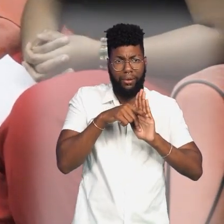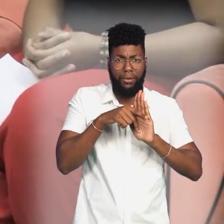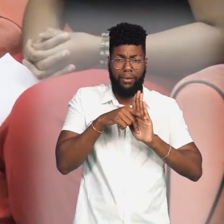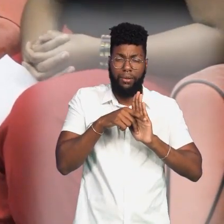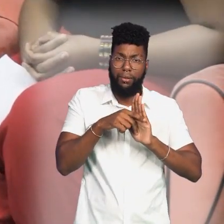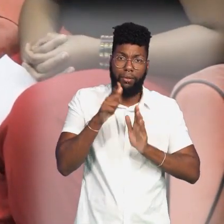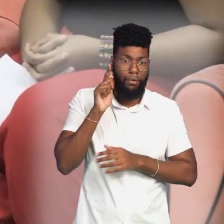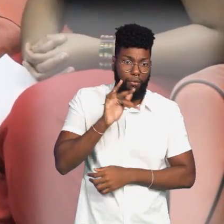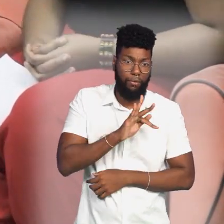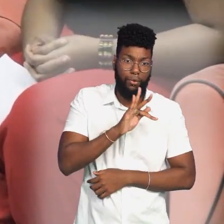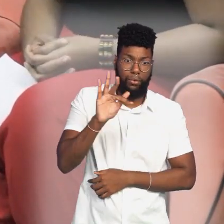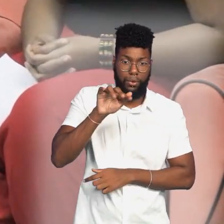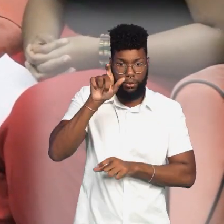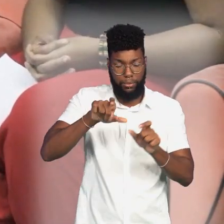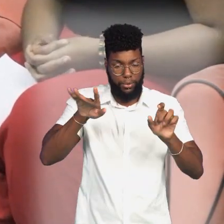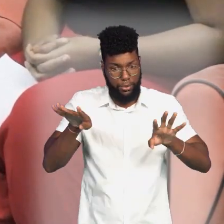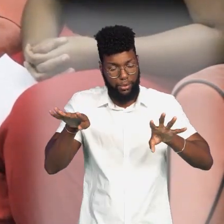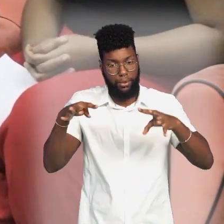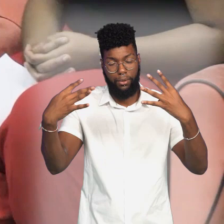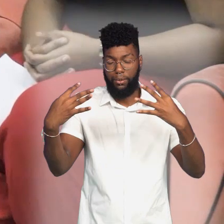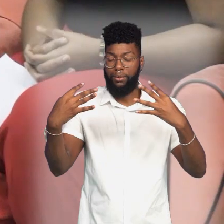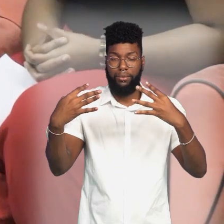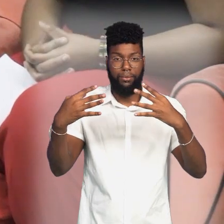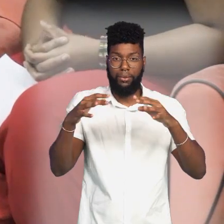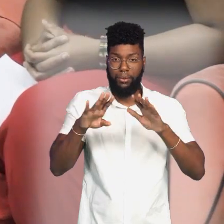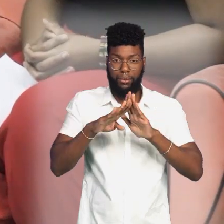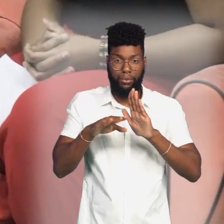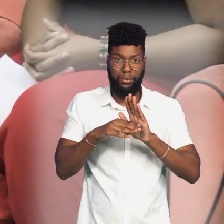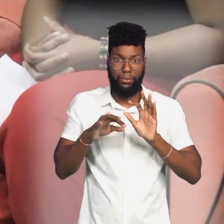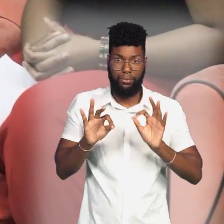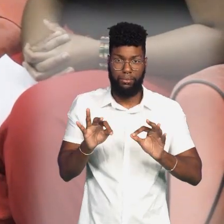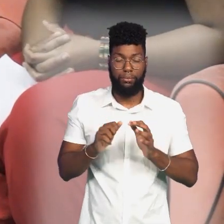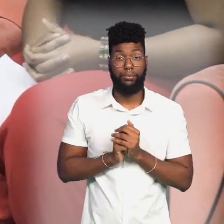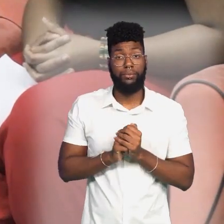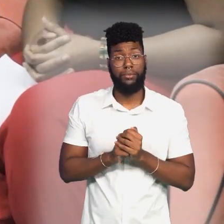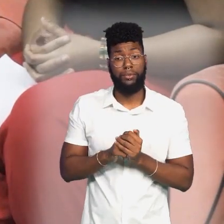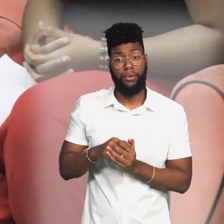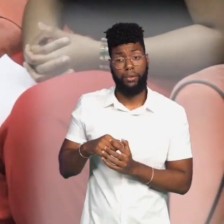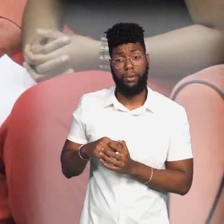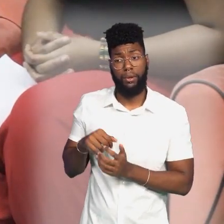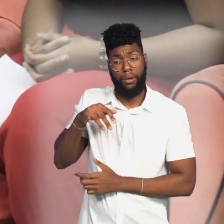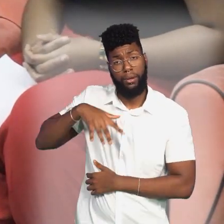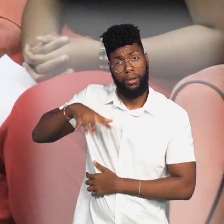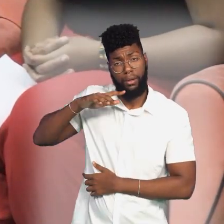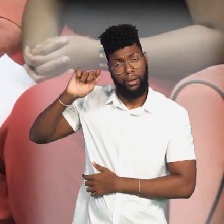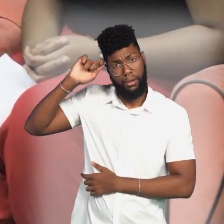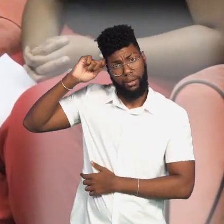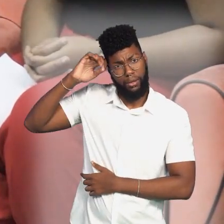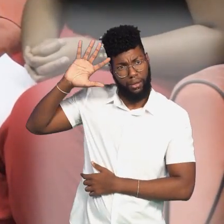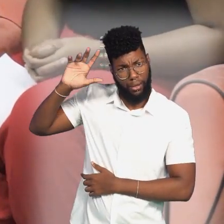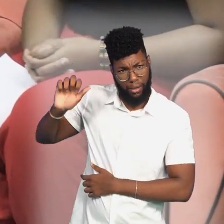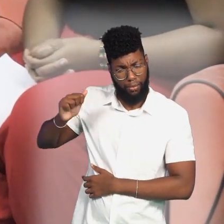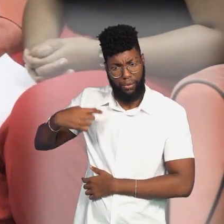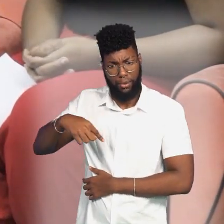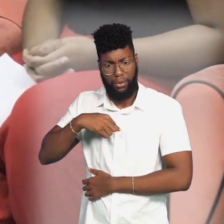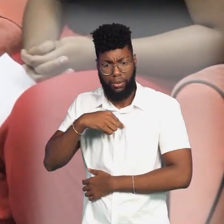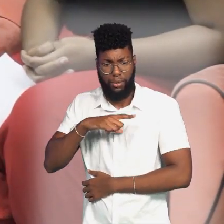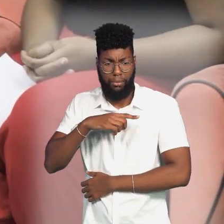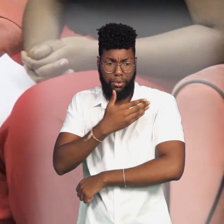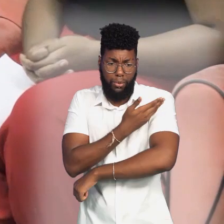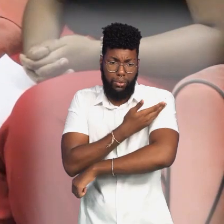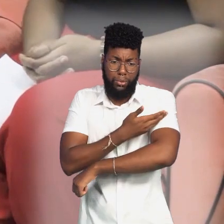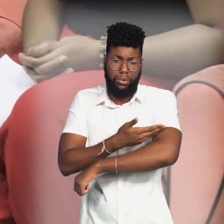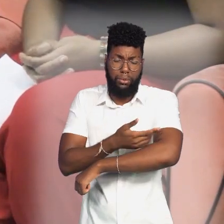fazer sucesso, vai dar certo. Na África nós costumamos dizer que uma noite linda, uma